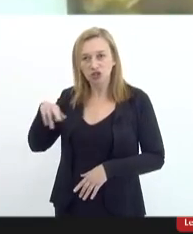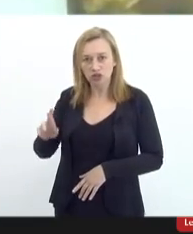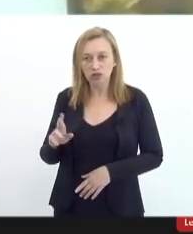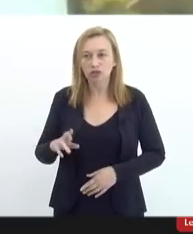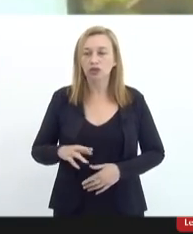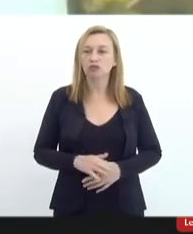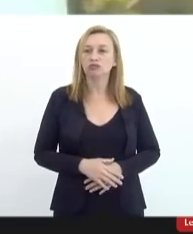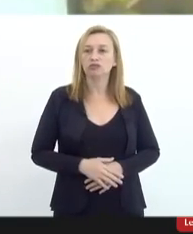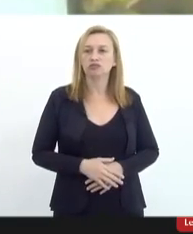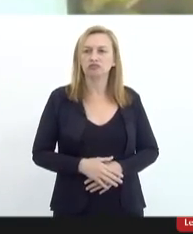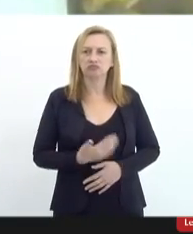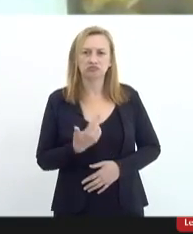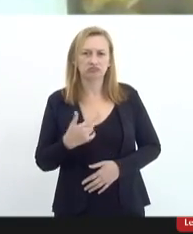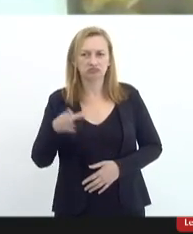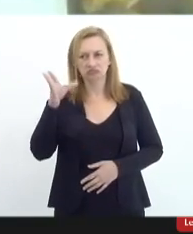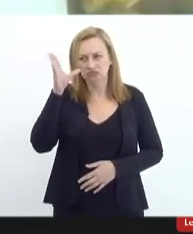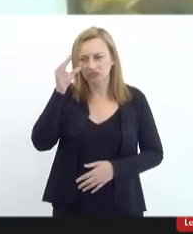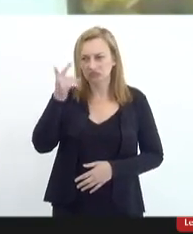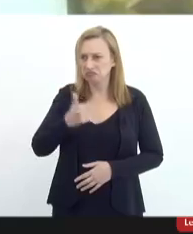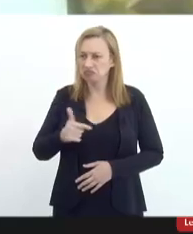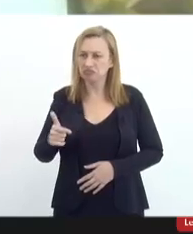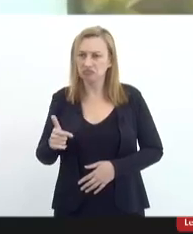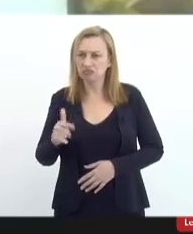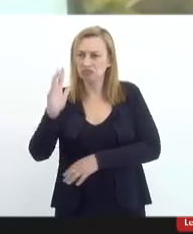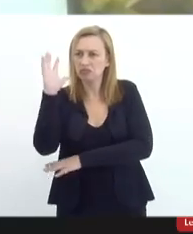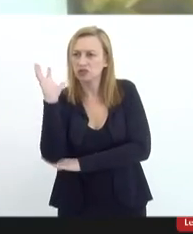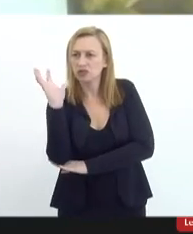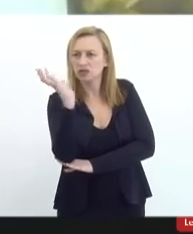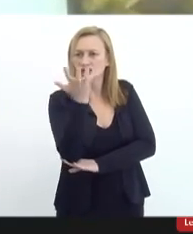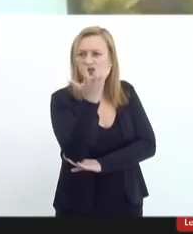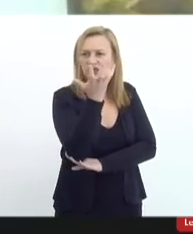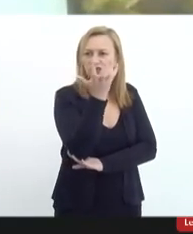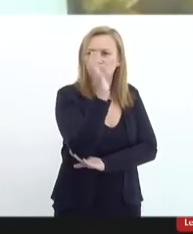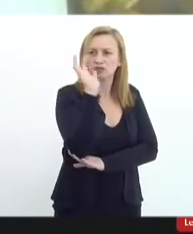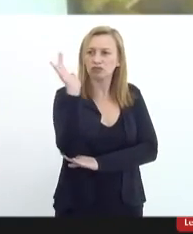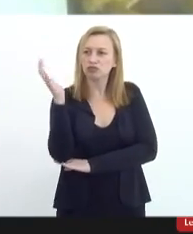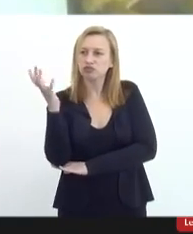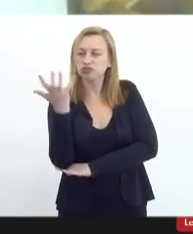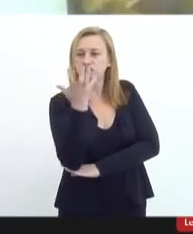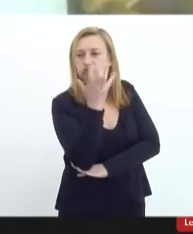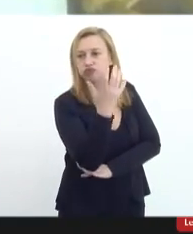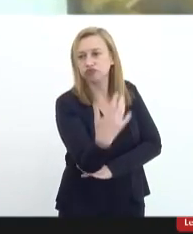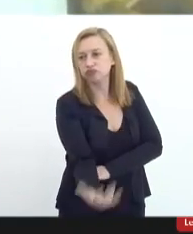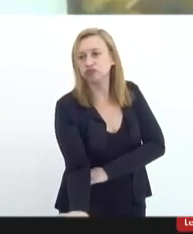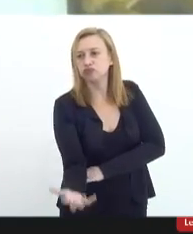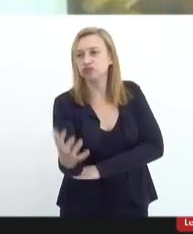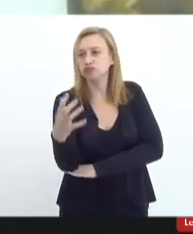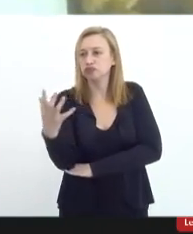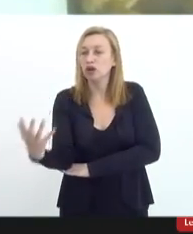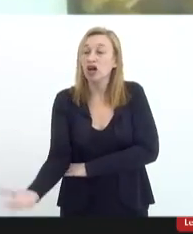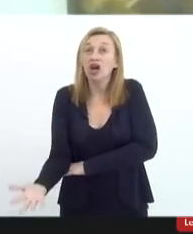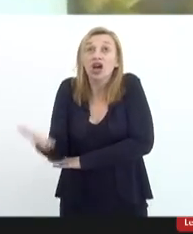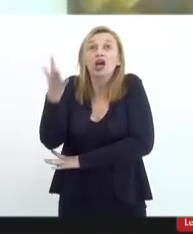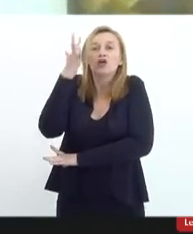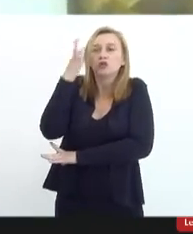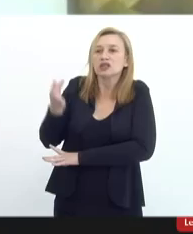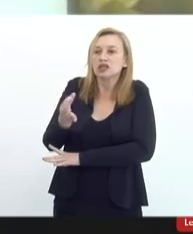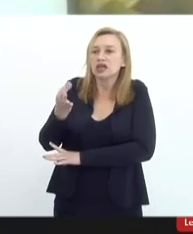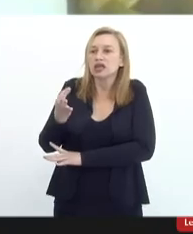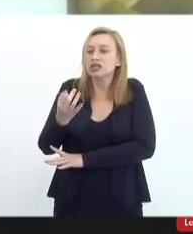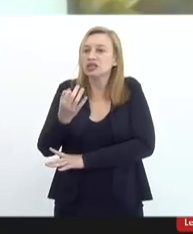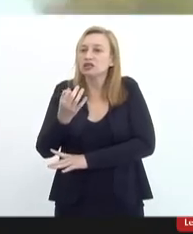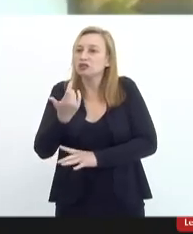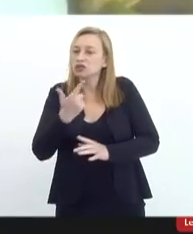Eu não terei interesse em queimadas, pois eu sei que sem folha não há